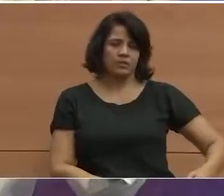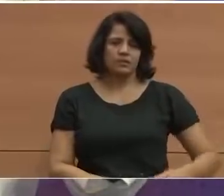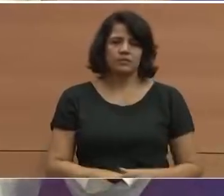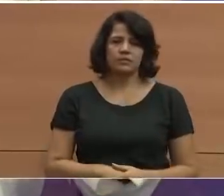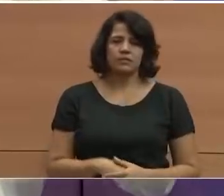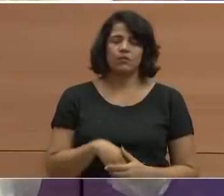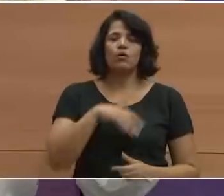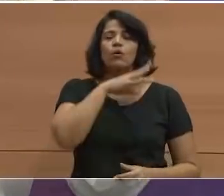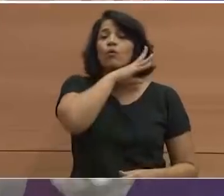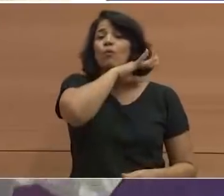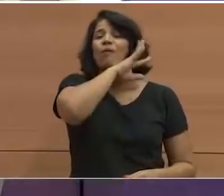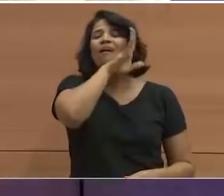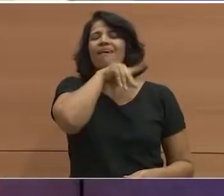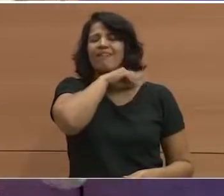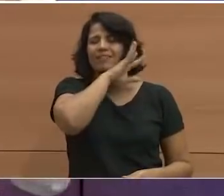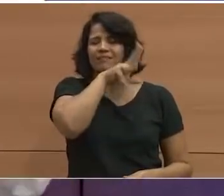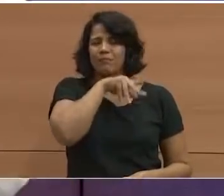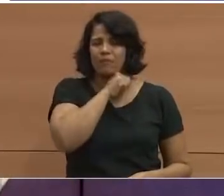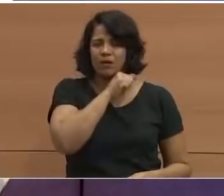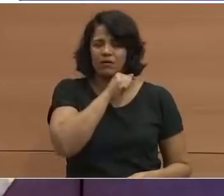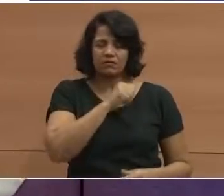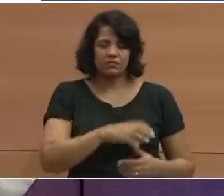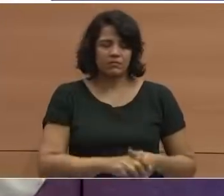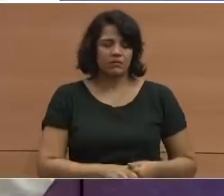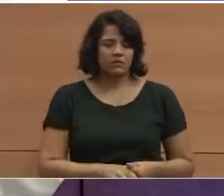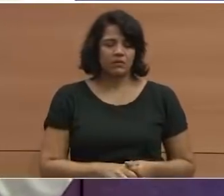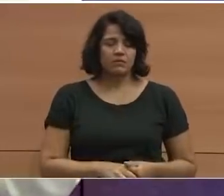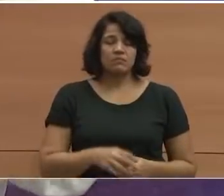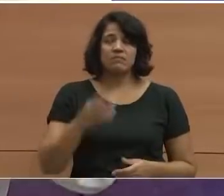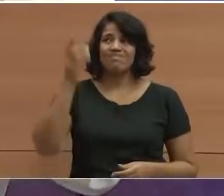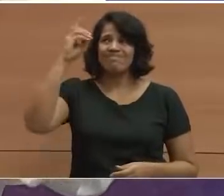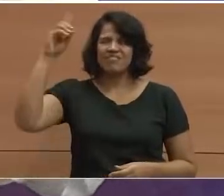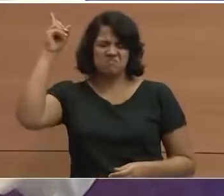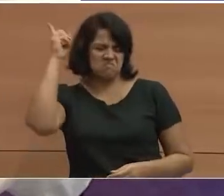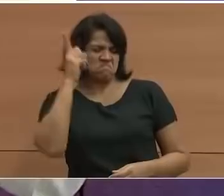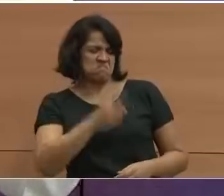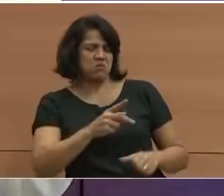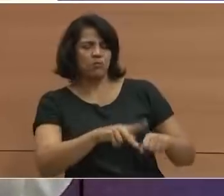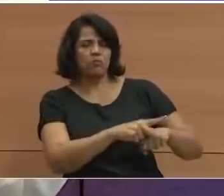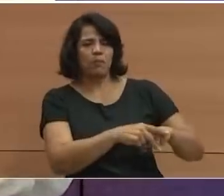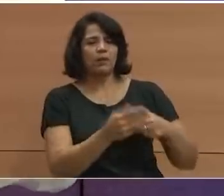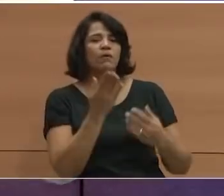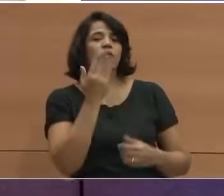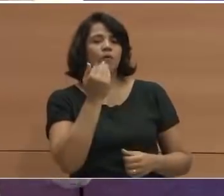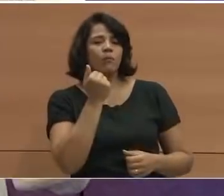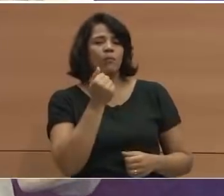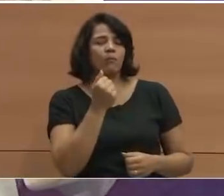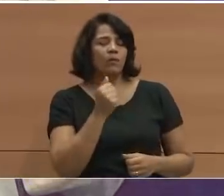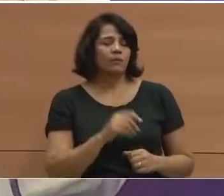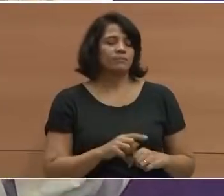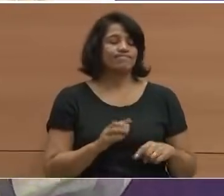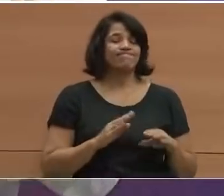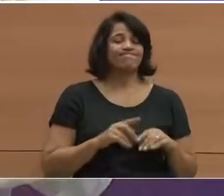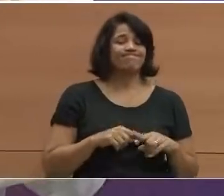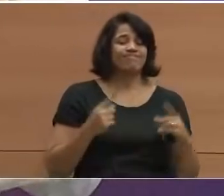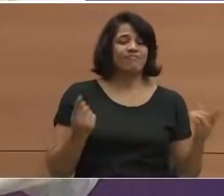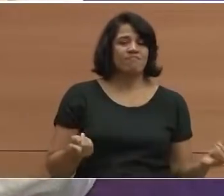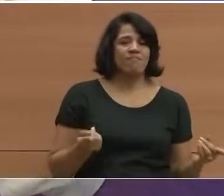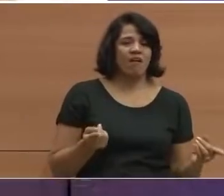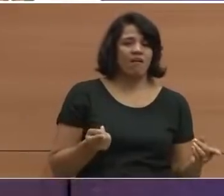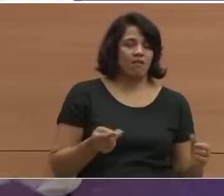não vou comer não, Deus mandou comer, eu não vou comer não. Então, mostra a resistência de